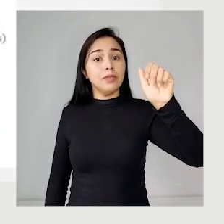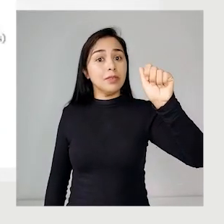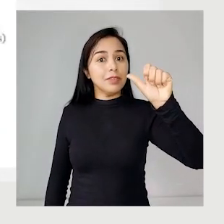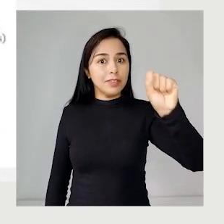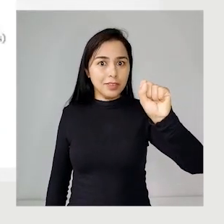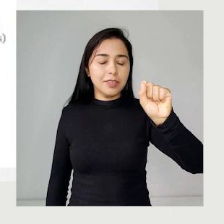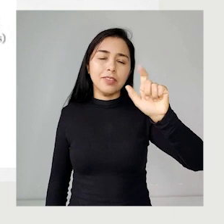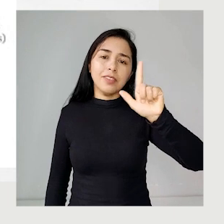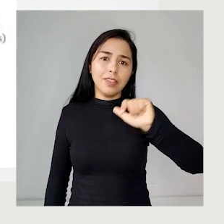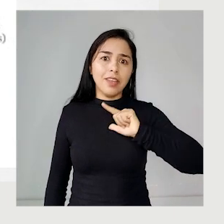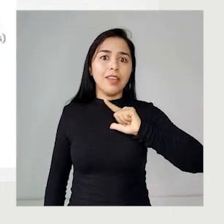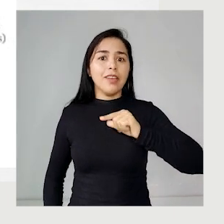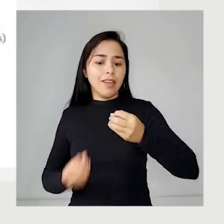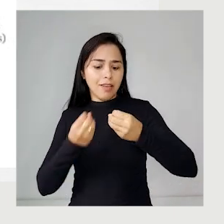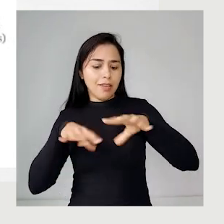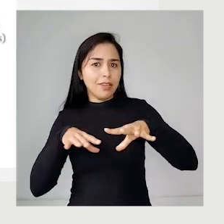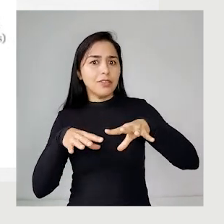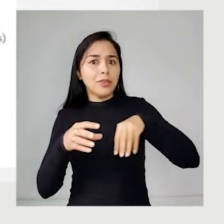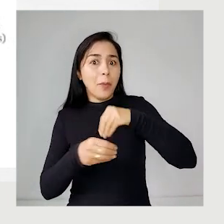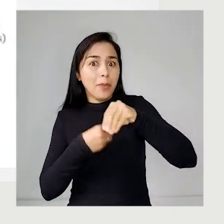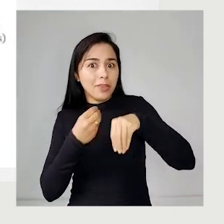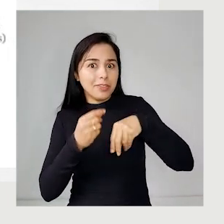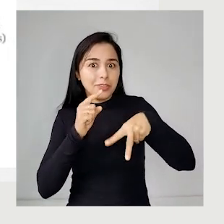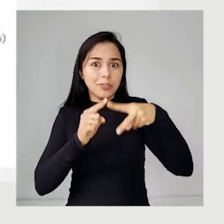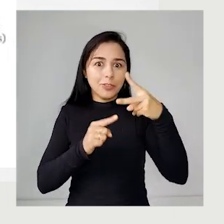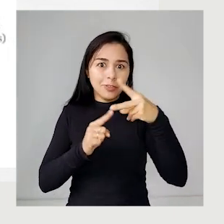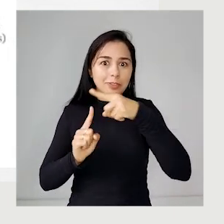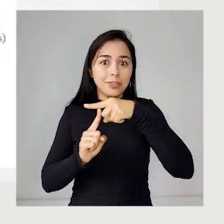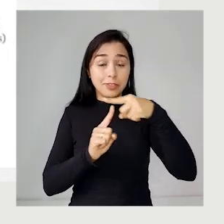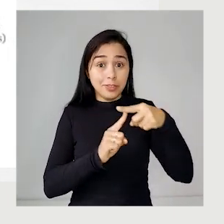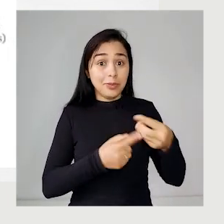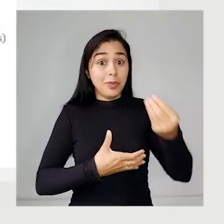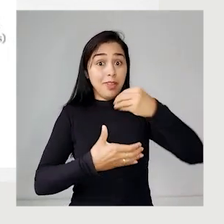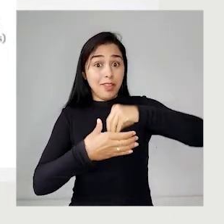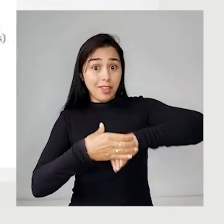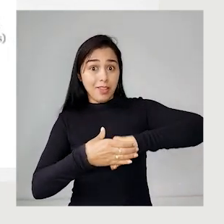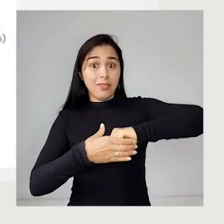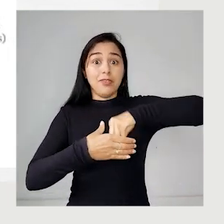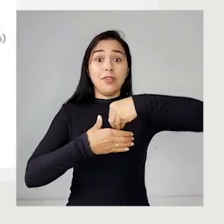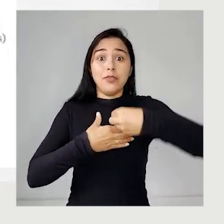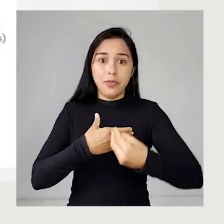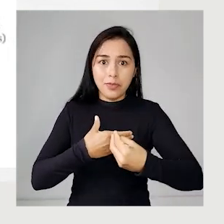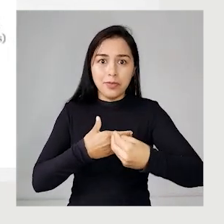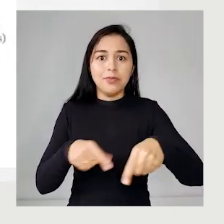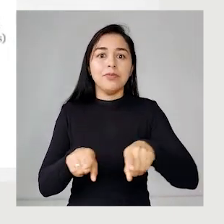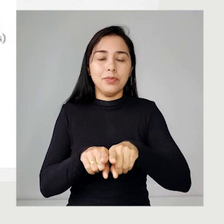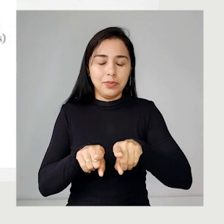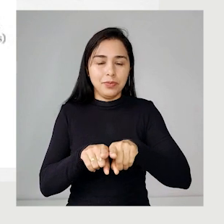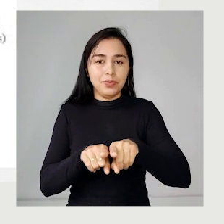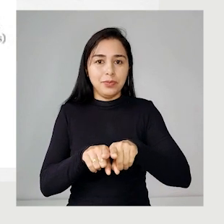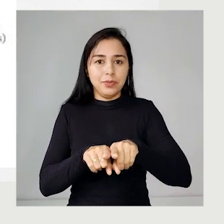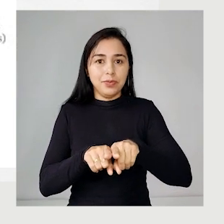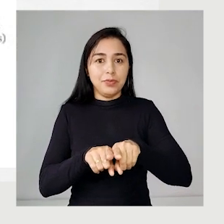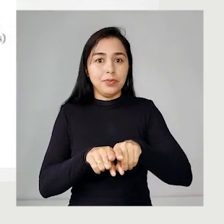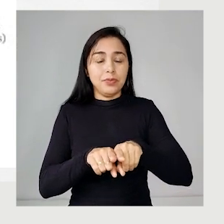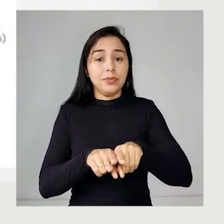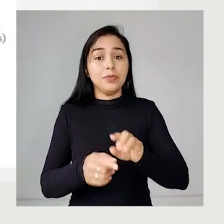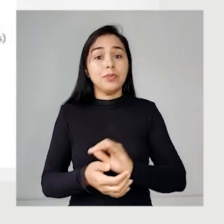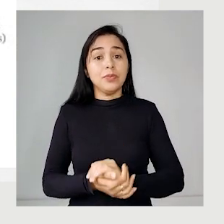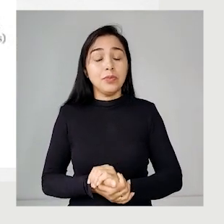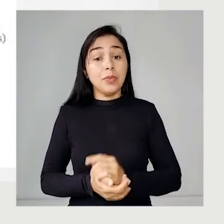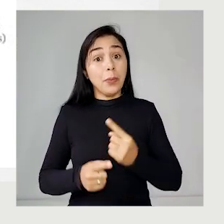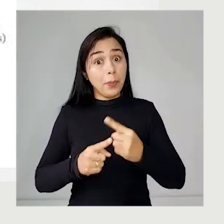mista, tanto endócrina quanto exócrina. Essa glândula, ela vai produzir